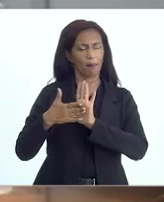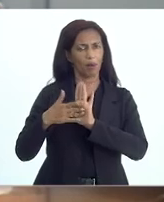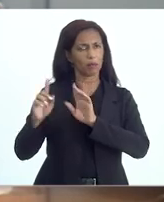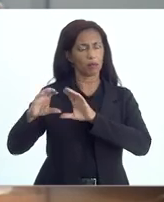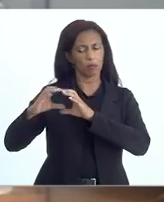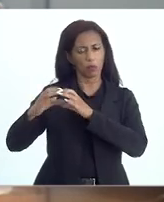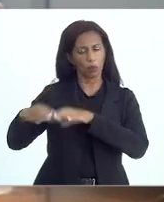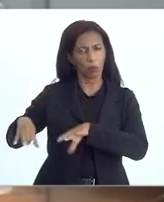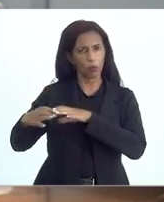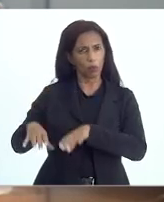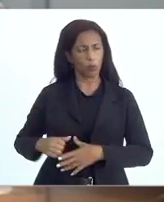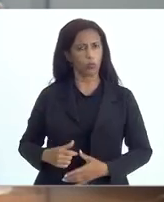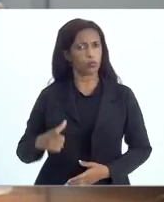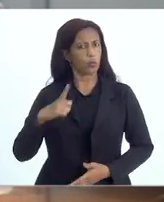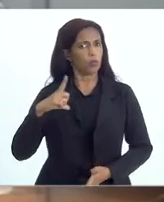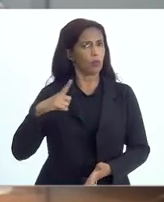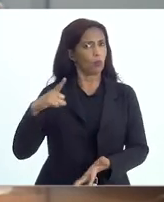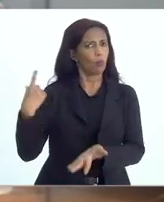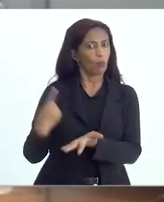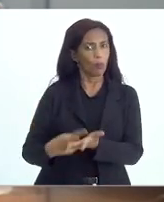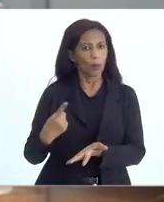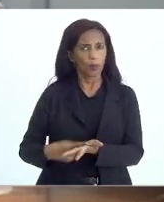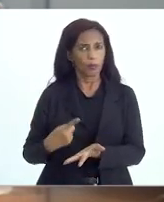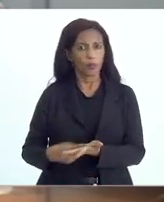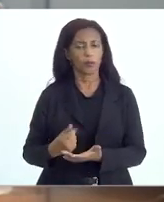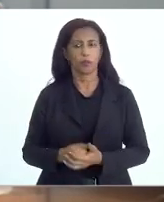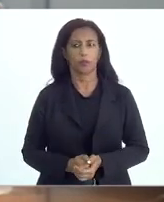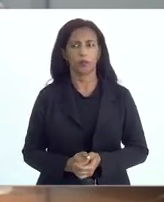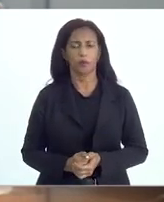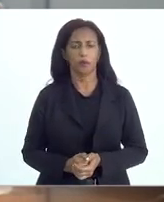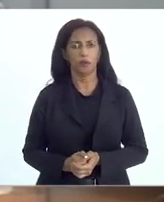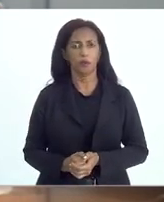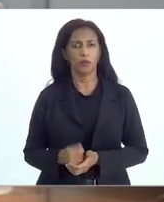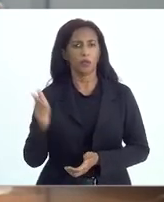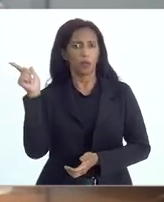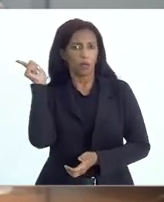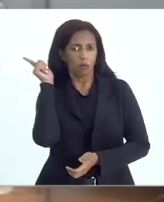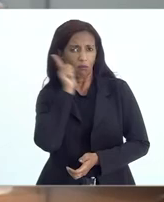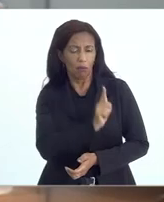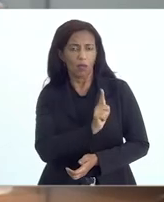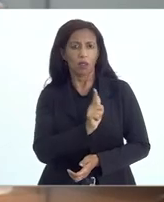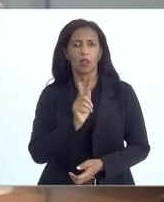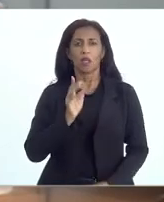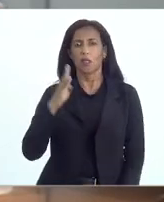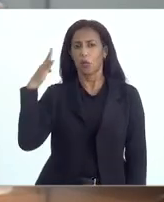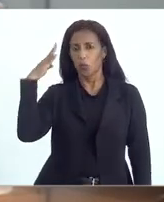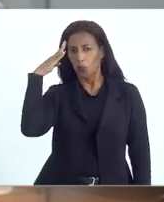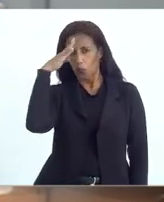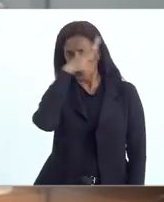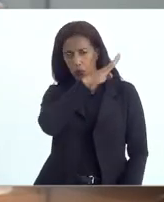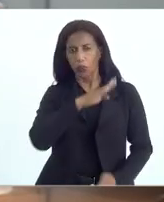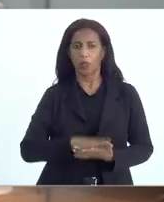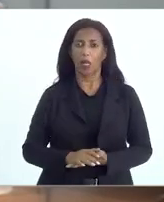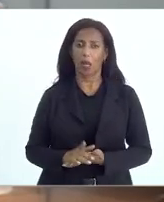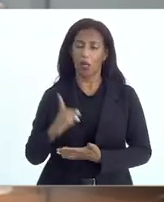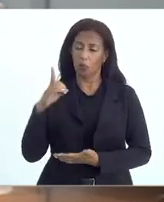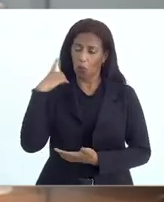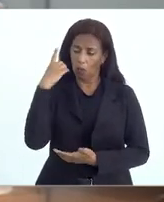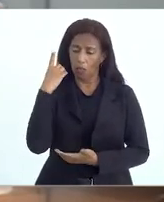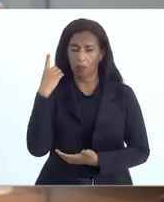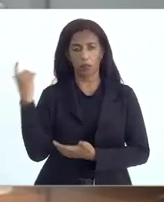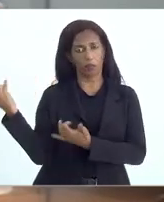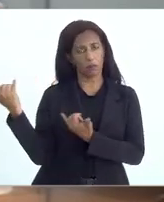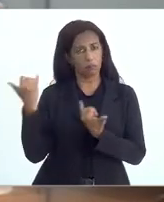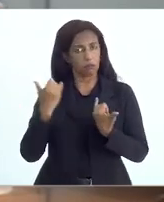Servidores do concurso público eu tenho um compromisso que herdei do senador Flávio bolsonaro como bem lembrou o deputado enfermeira a deputada